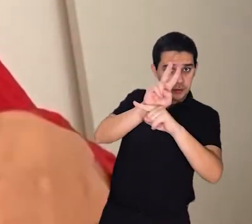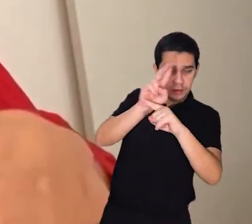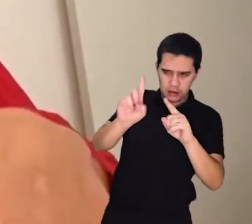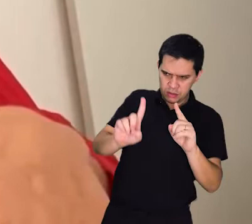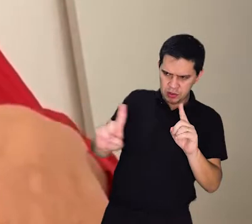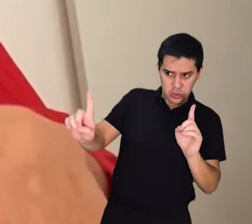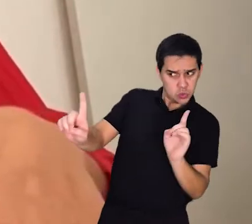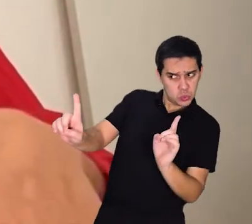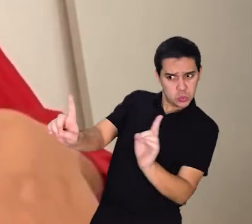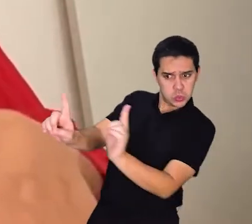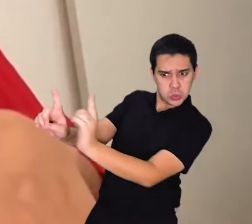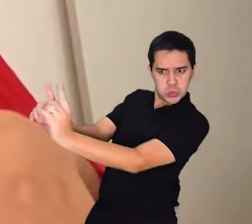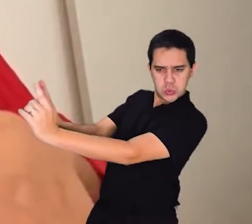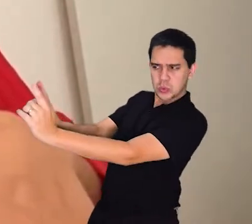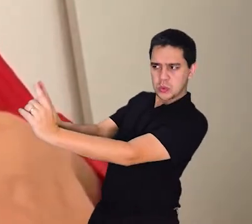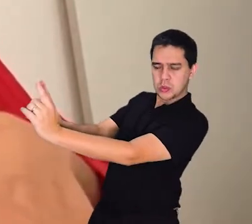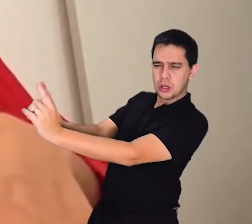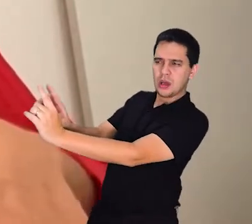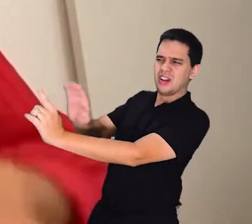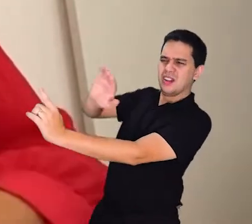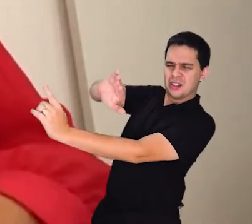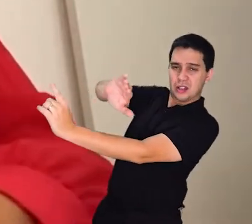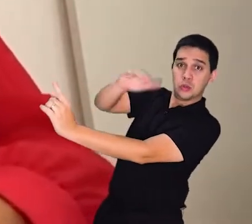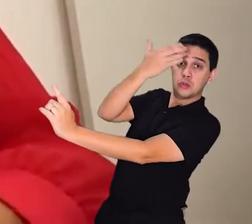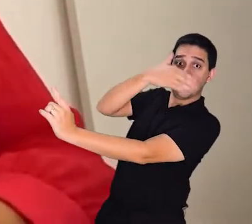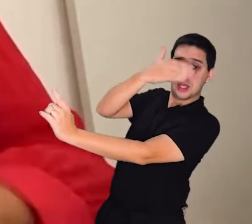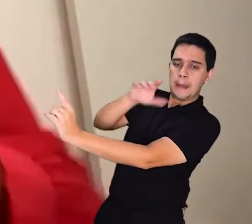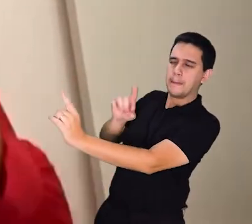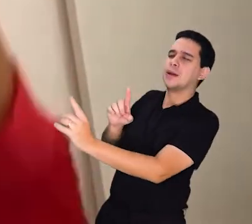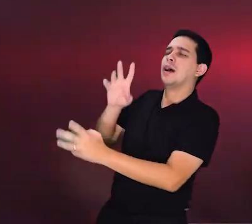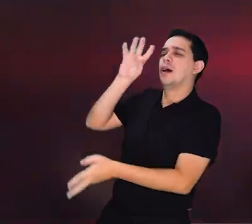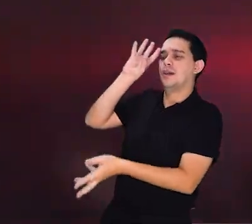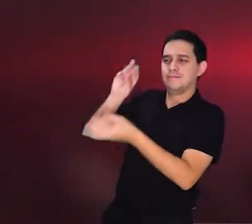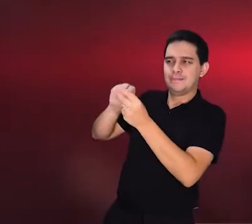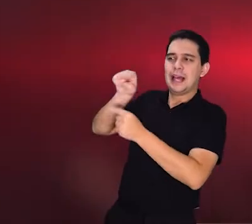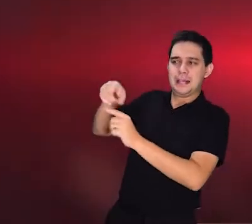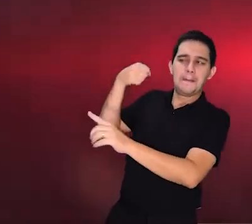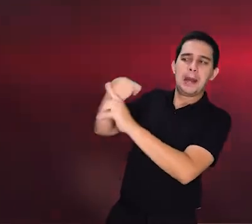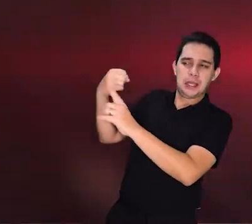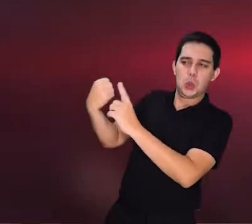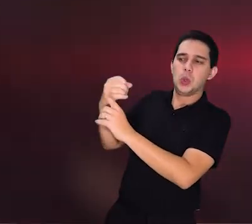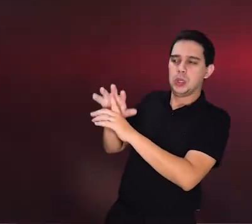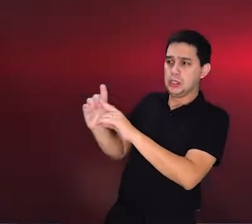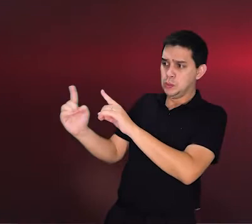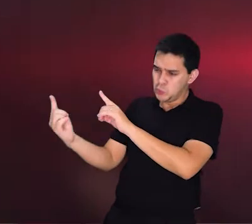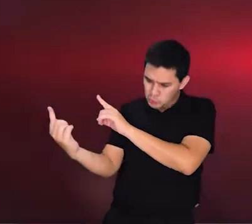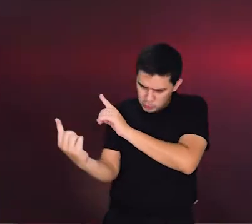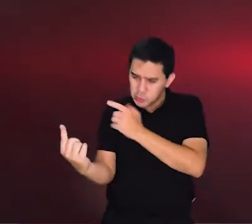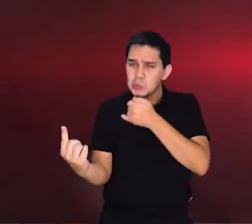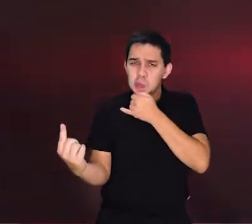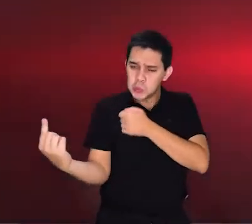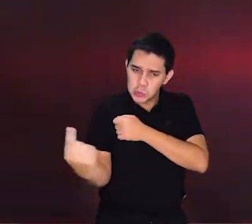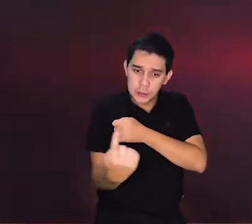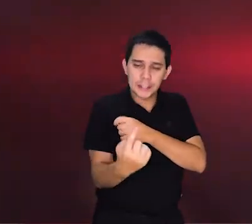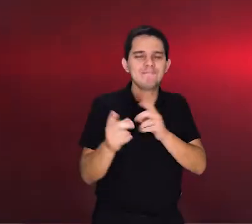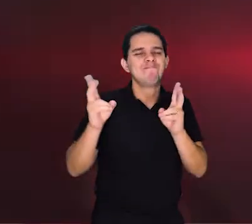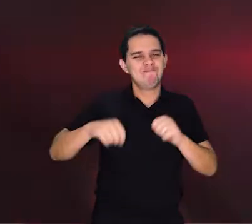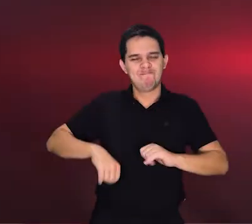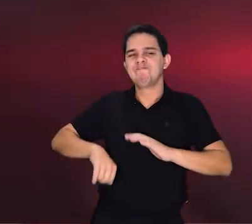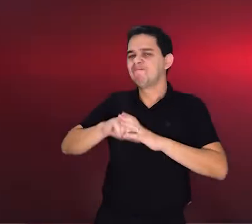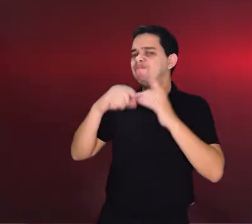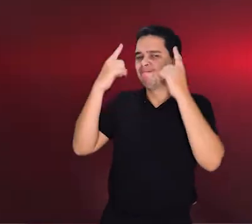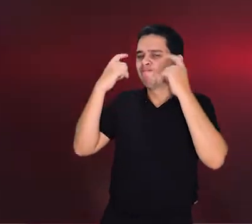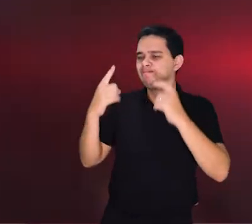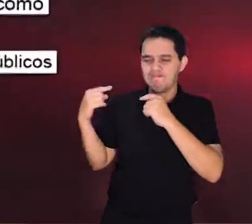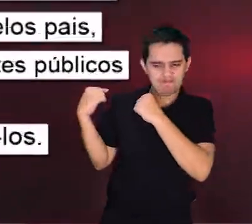com o relato dos adolescentes do que com o relato dos agentes, né? Então, dá para ver bem essas violações de direito. O